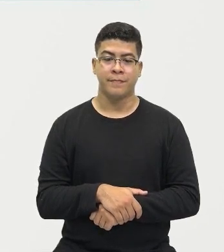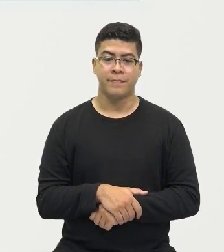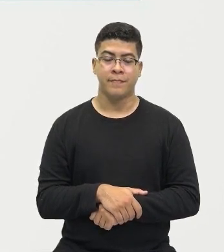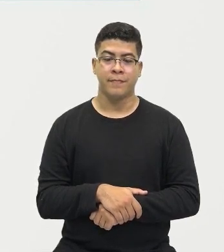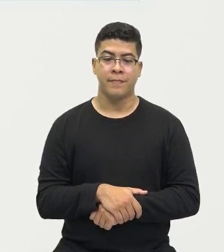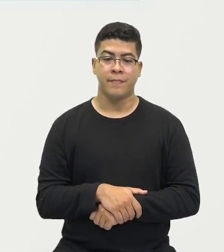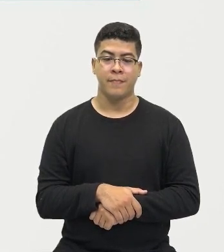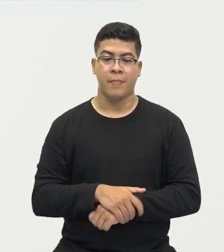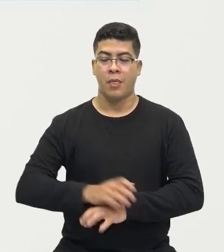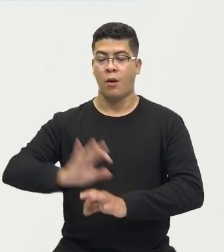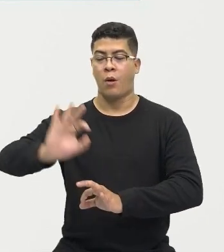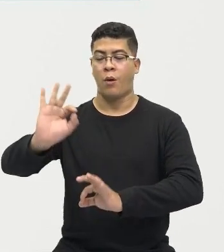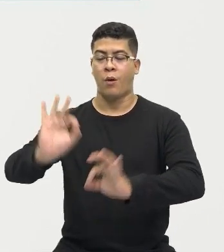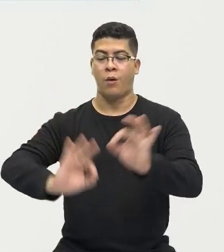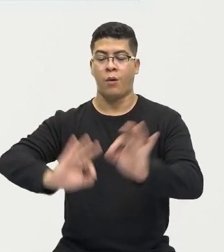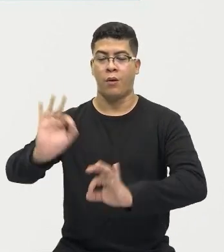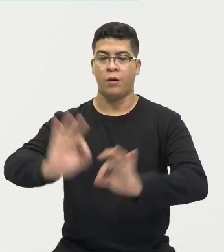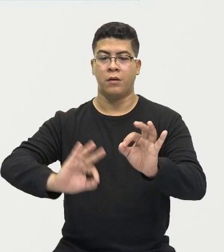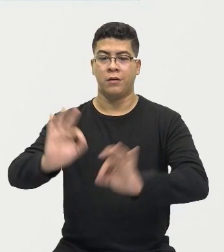organizaram a festa.